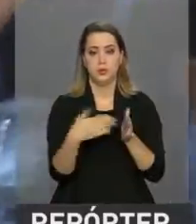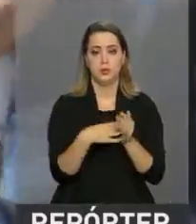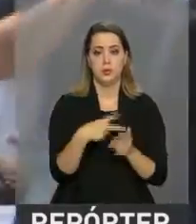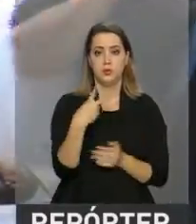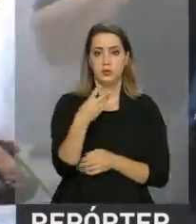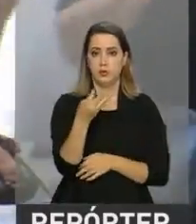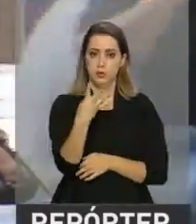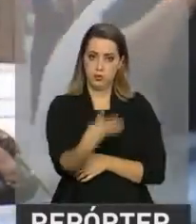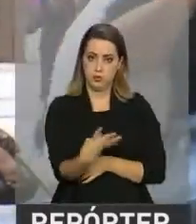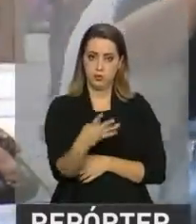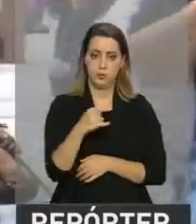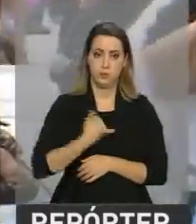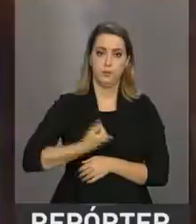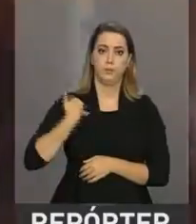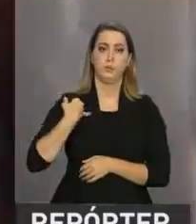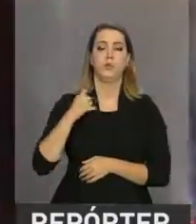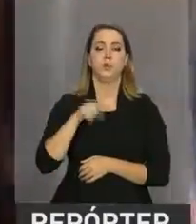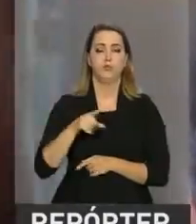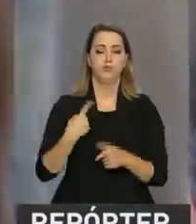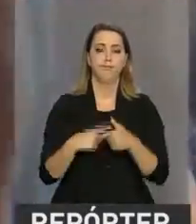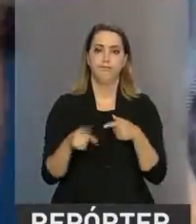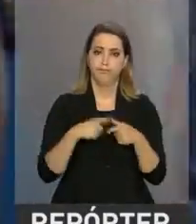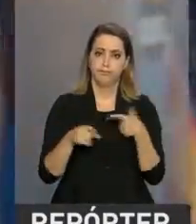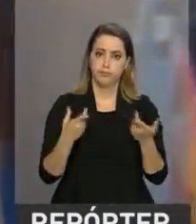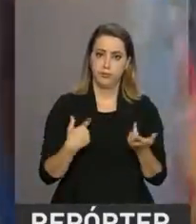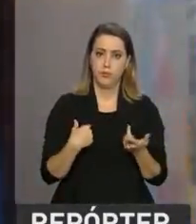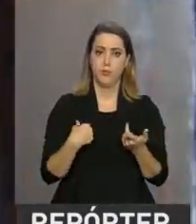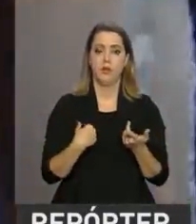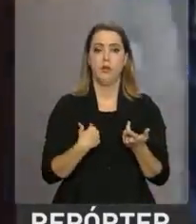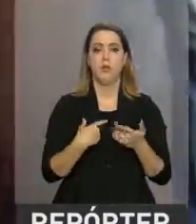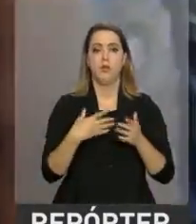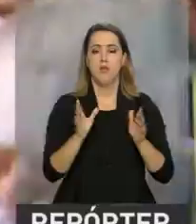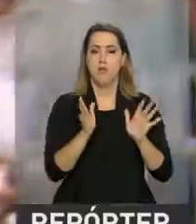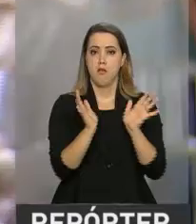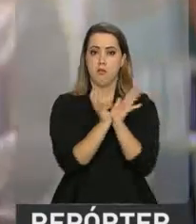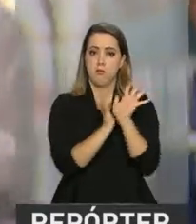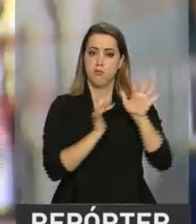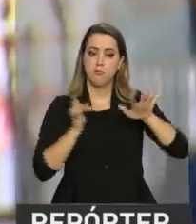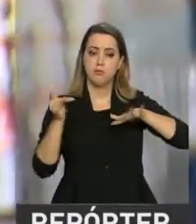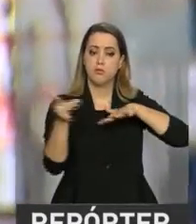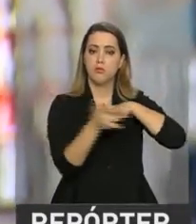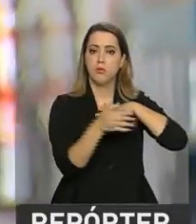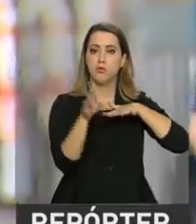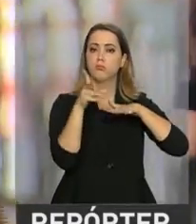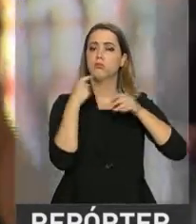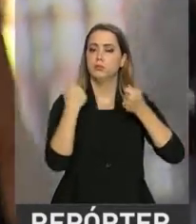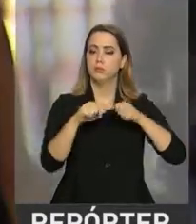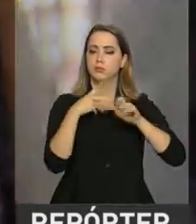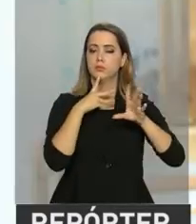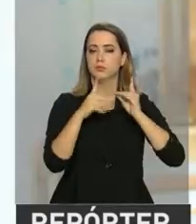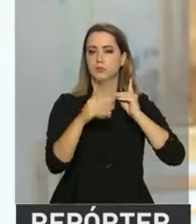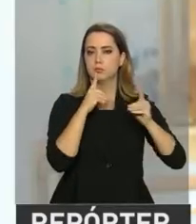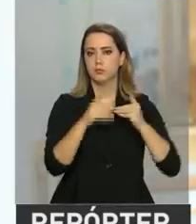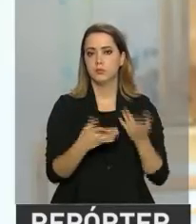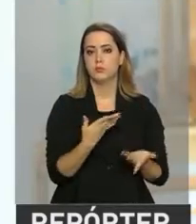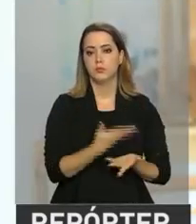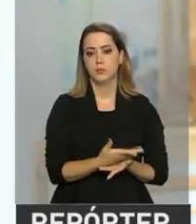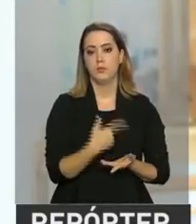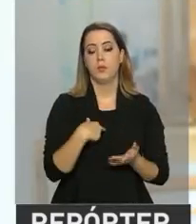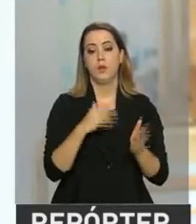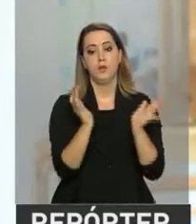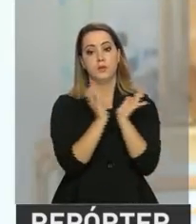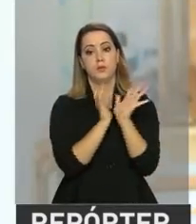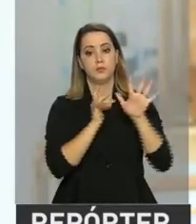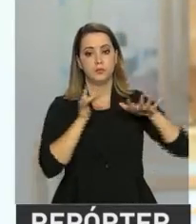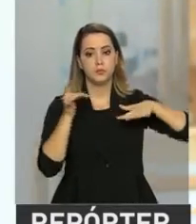anos é o mais vulnerável e as redes sociais são o principal meio para dialogar com eles e é na rede